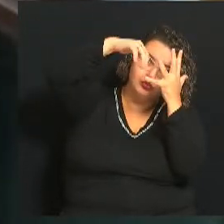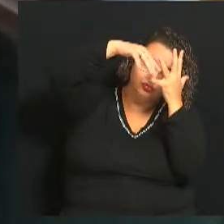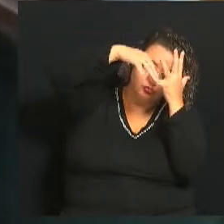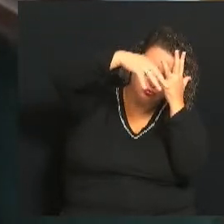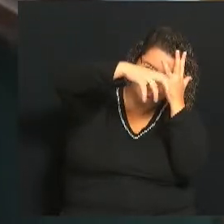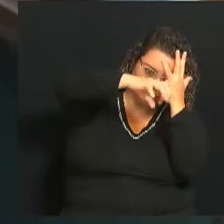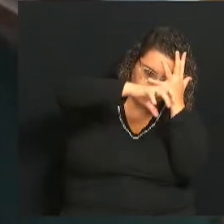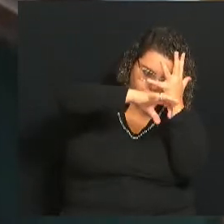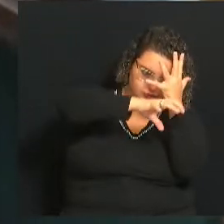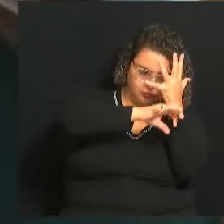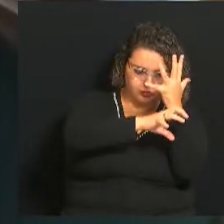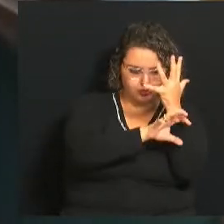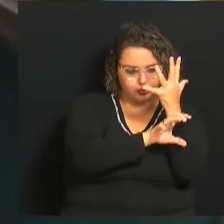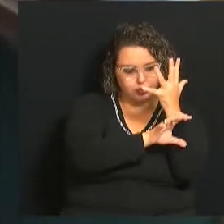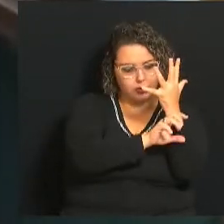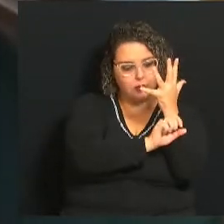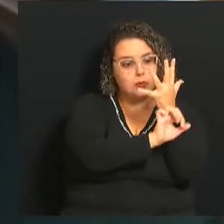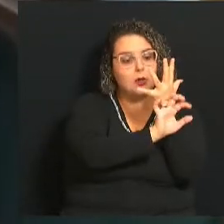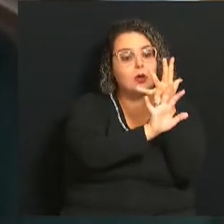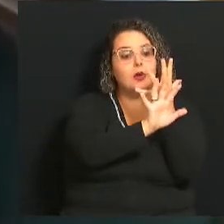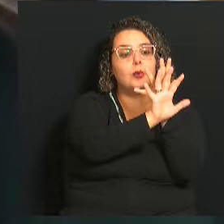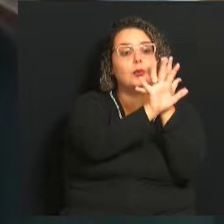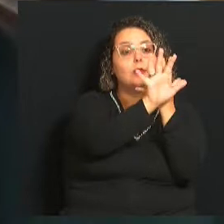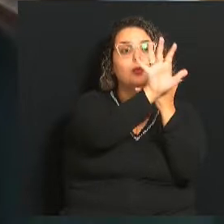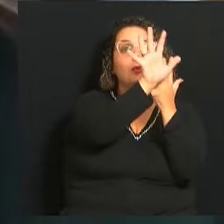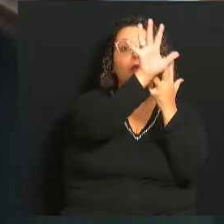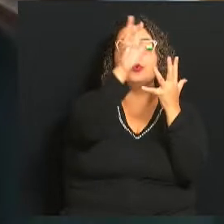gás carbônico na atmosfera,